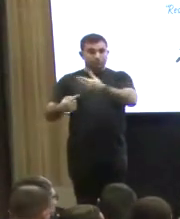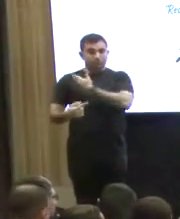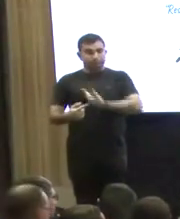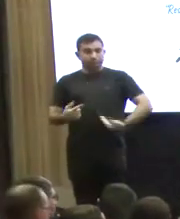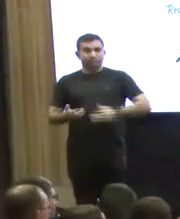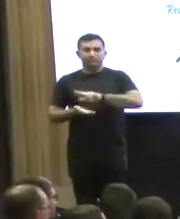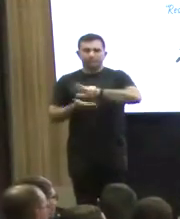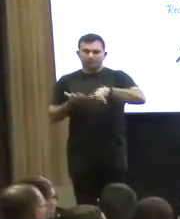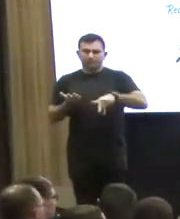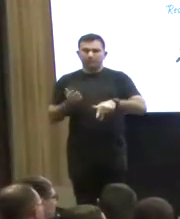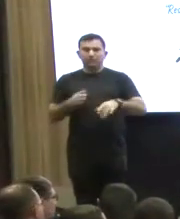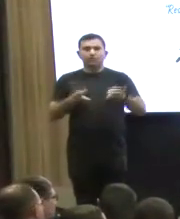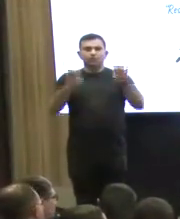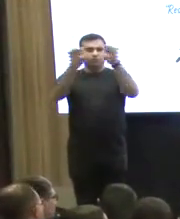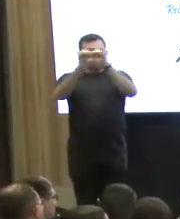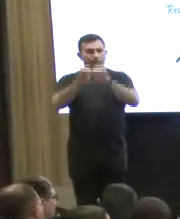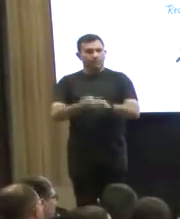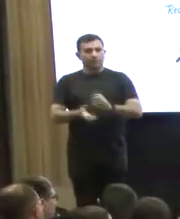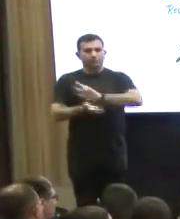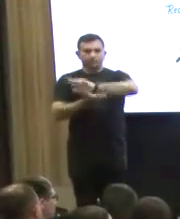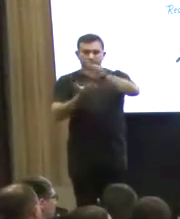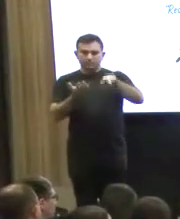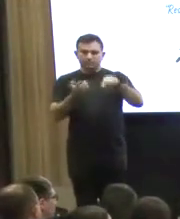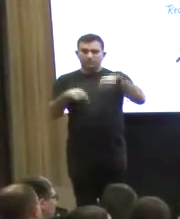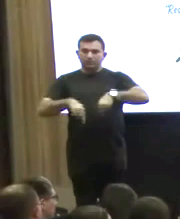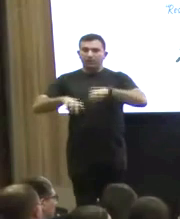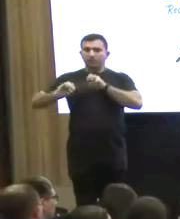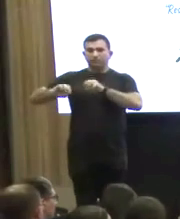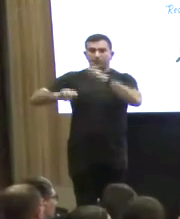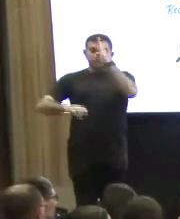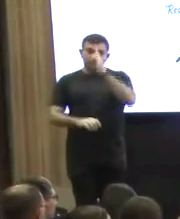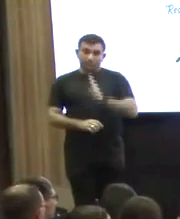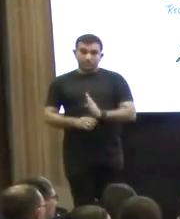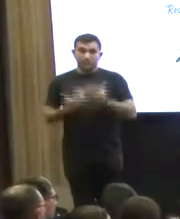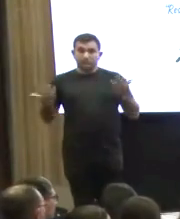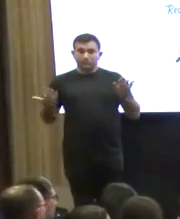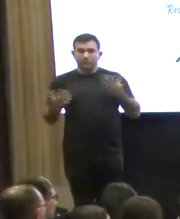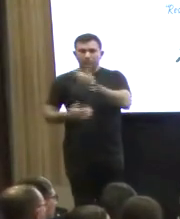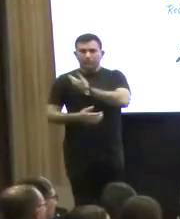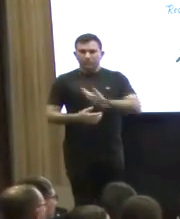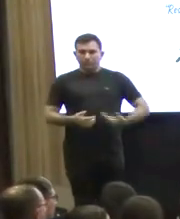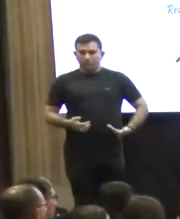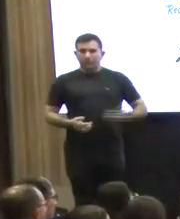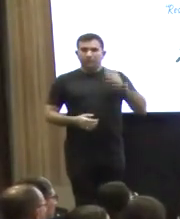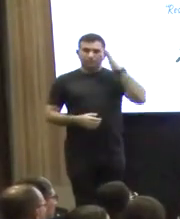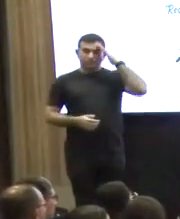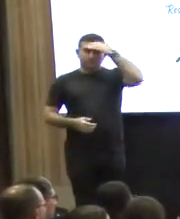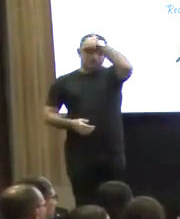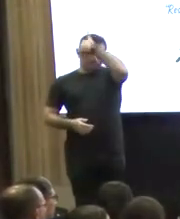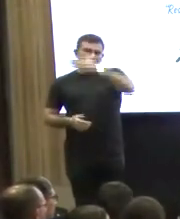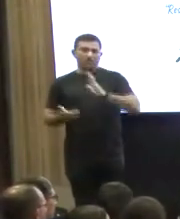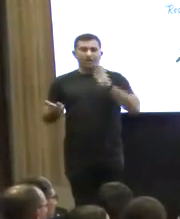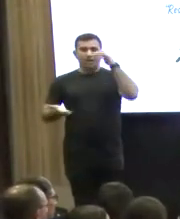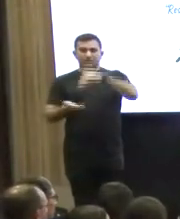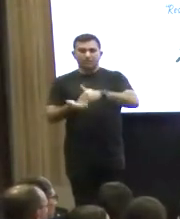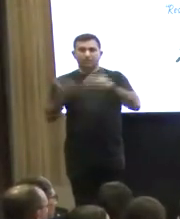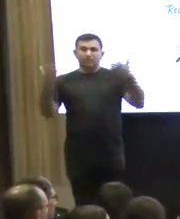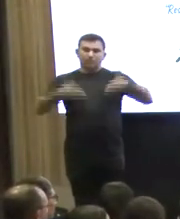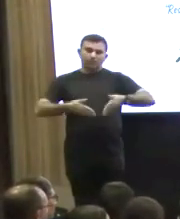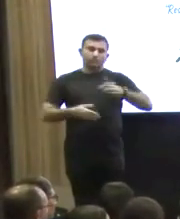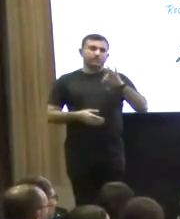da diversidade na educação brasileira. Desde o governo Temer, passando pelo governo Bolsonaro, pouco a pouco